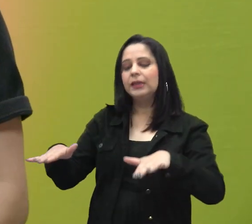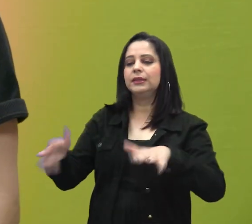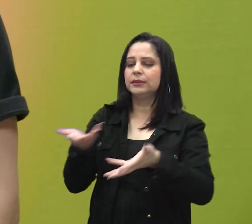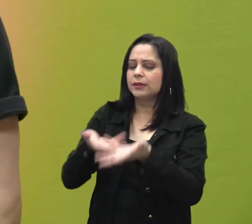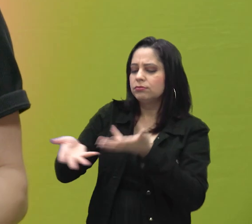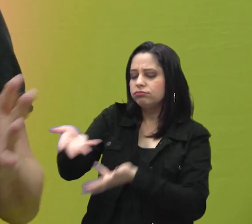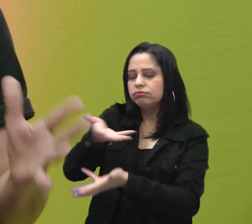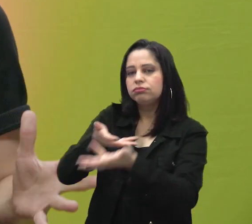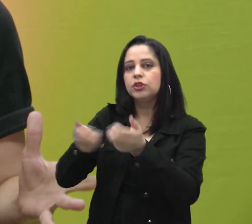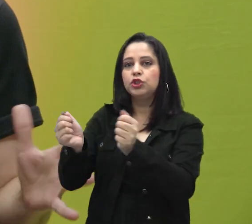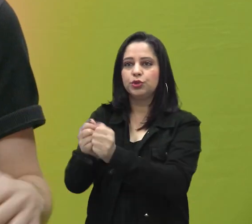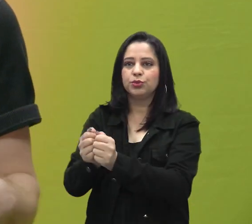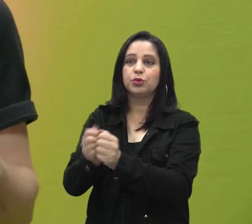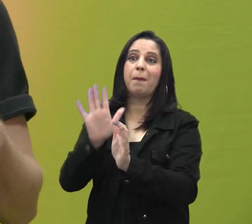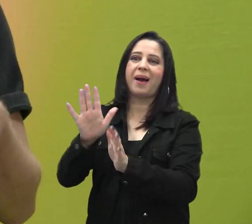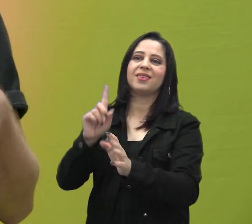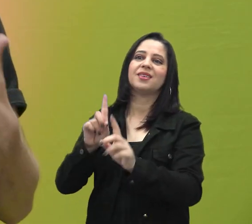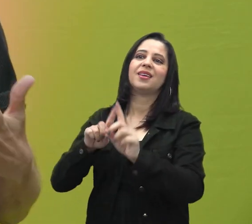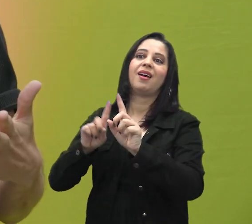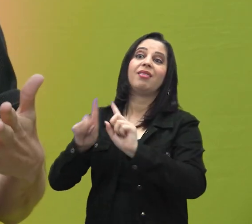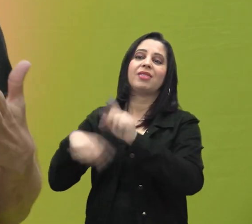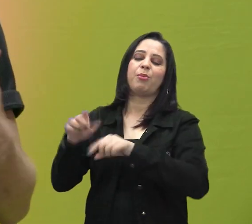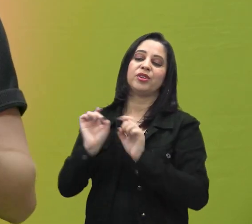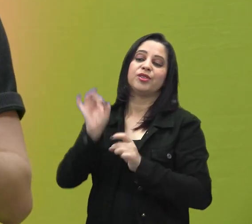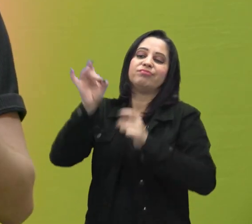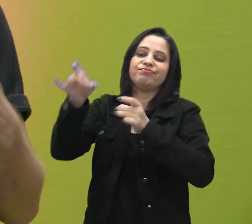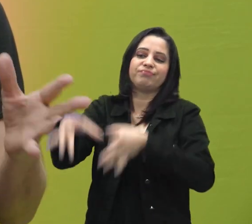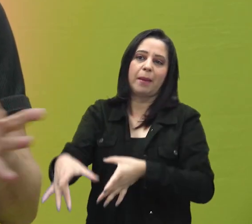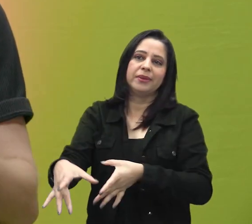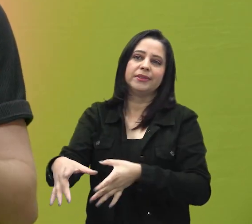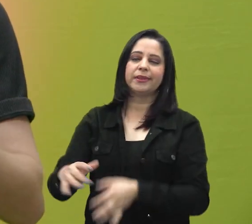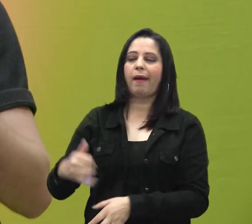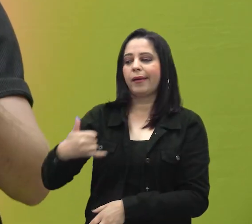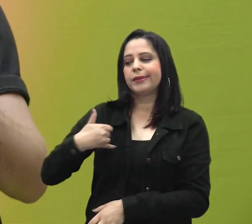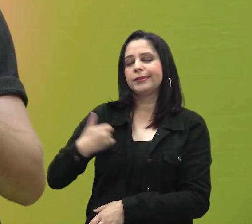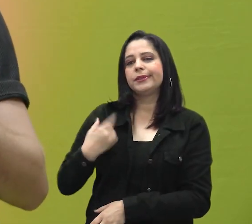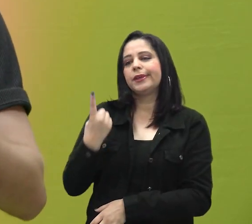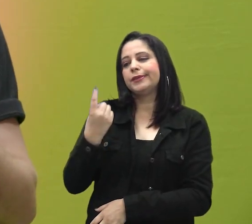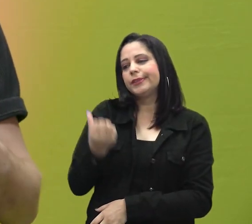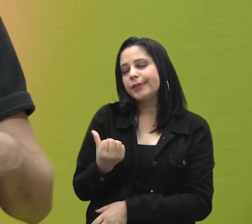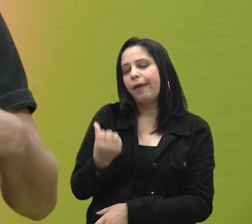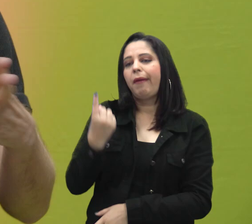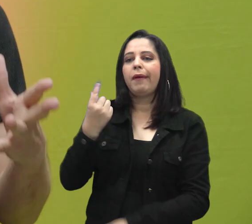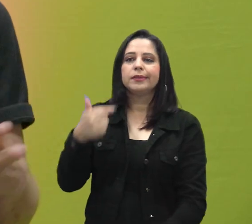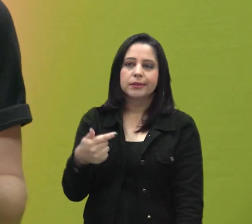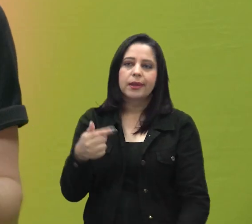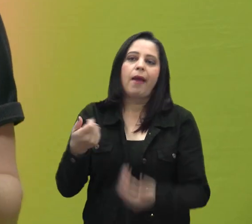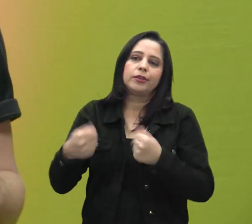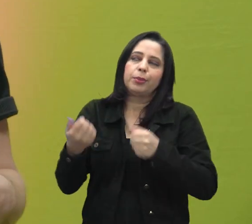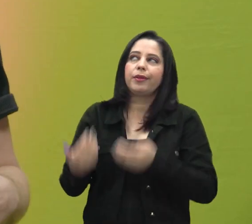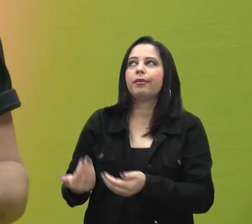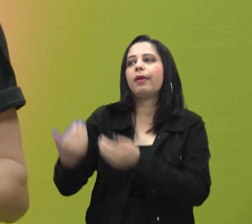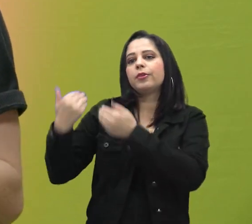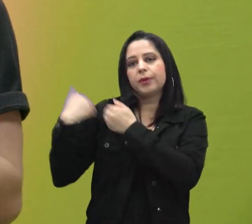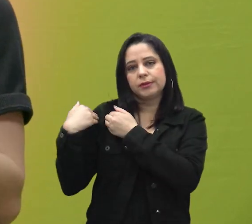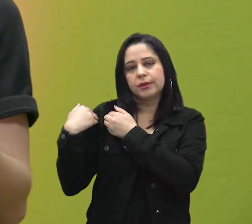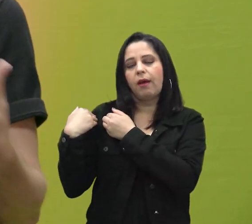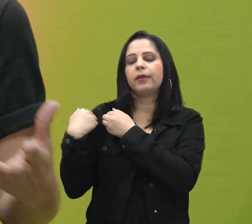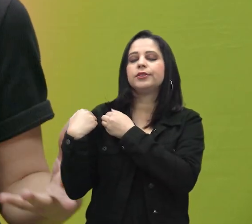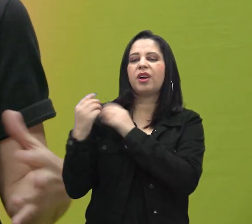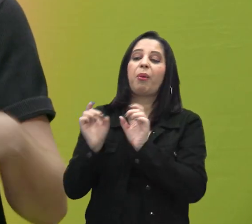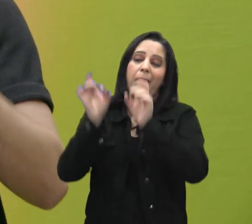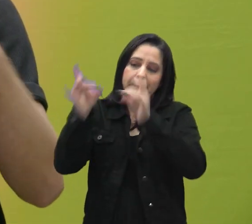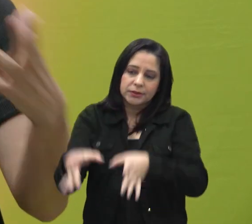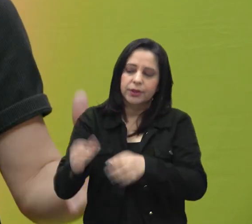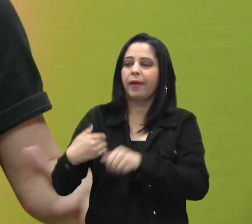qual era o gostinho. Parei, porque daí começa aquela história dos 16, 17 anos, você tem que começar a criar responsabilidade. Fui fazer